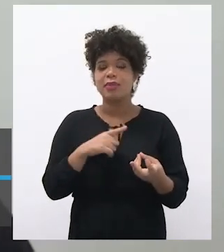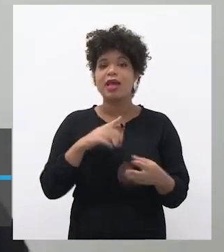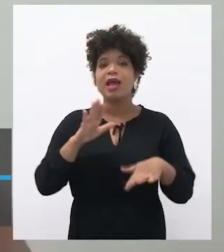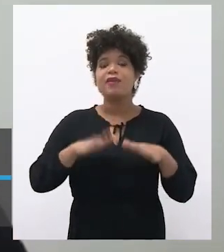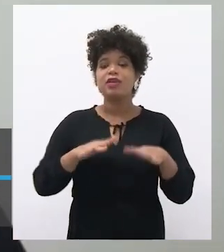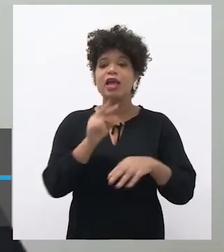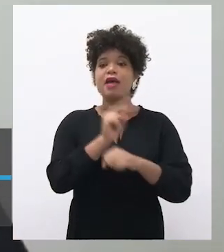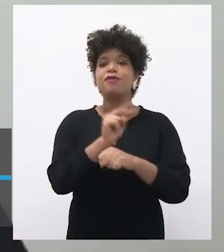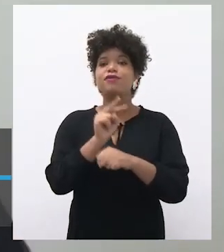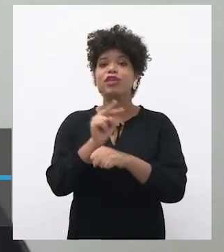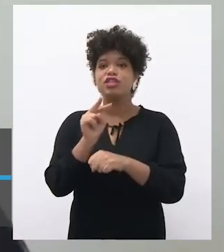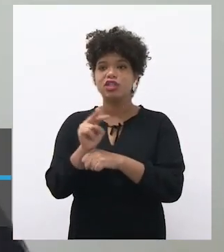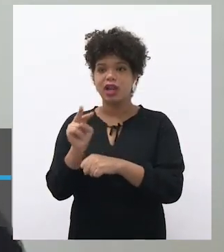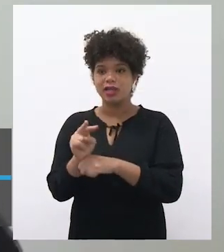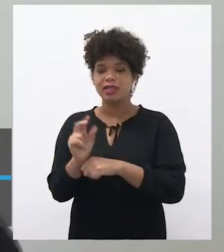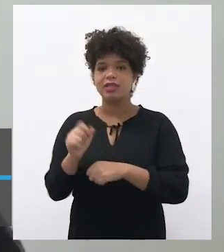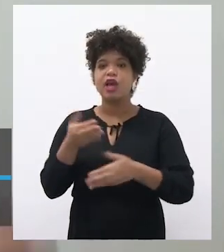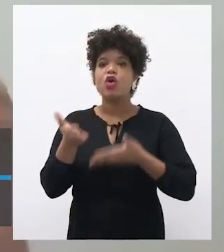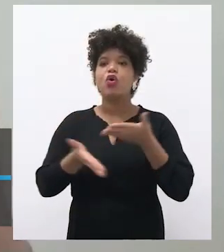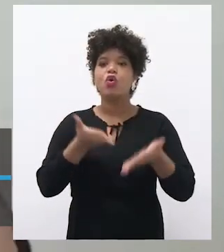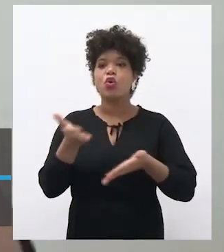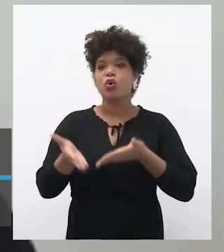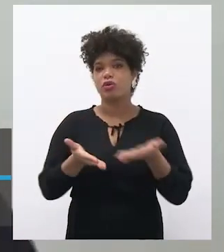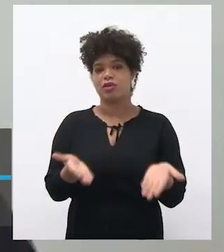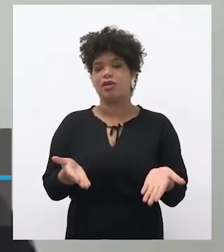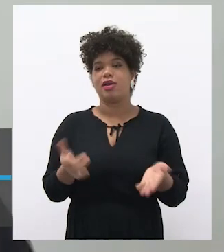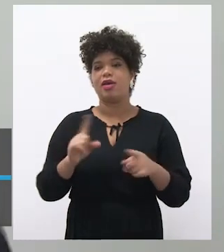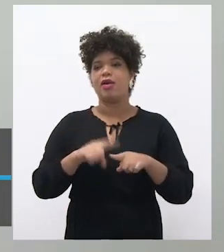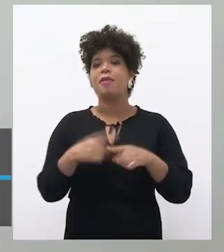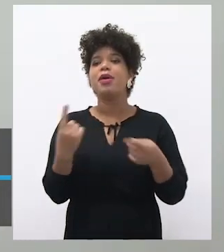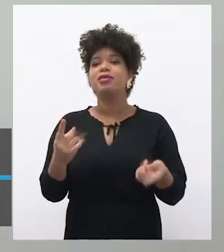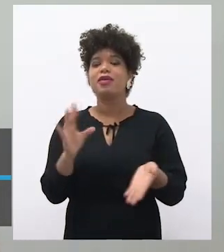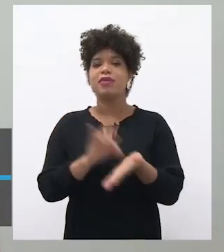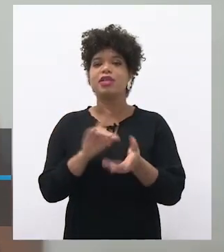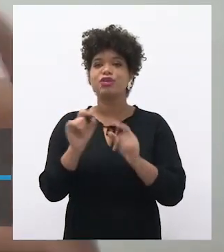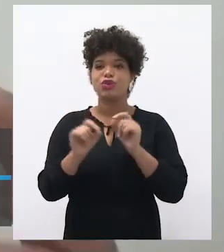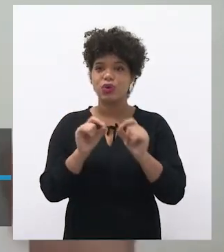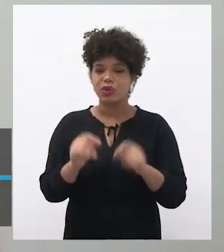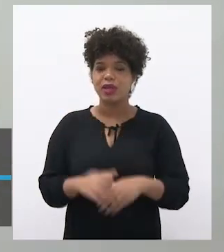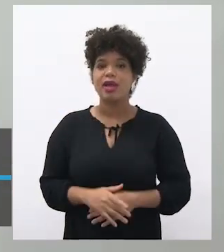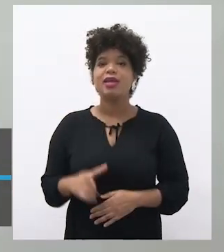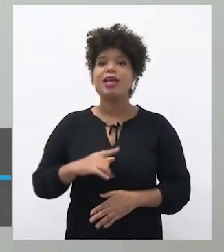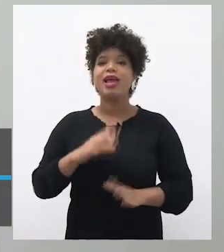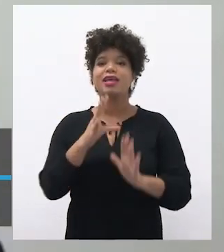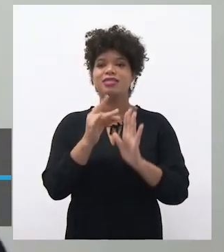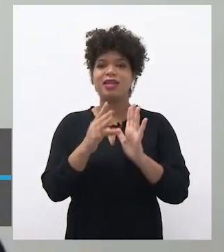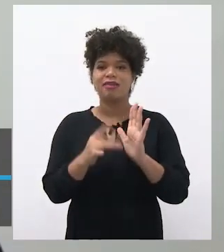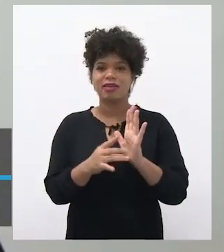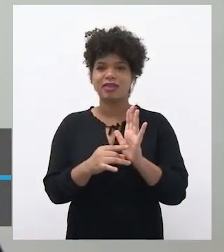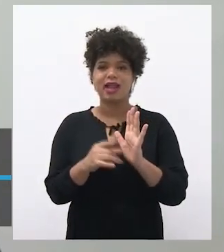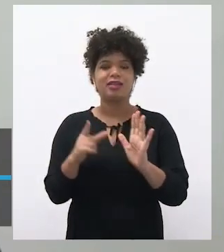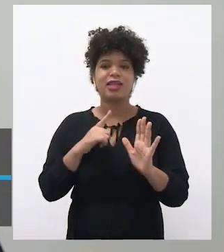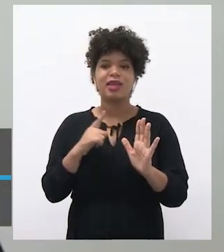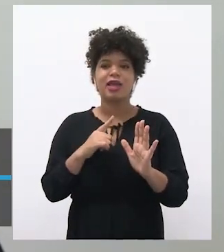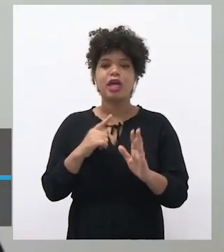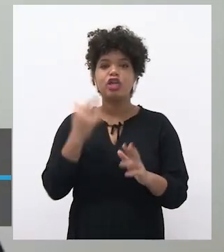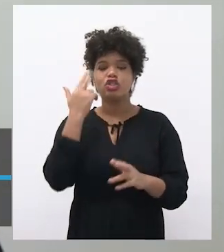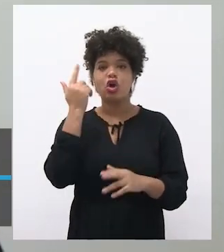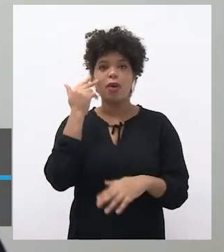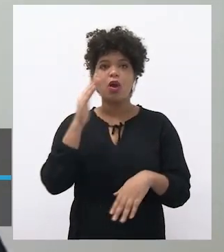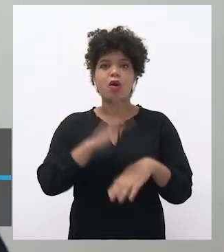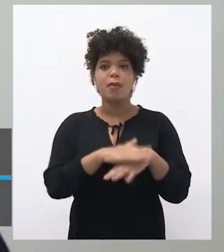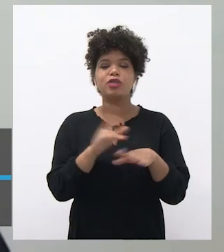alguns poucos crimes que são ali tipificados no seu corpo normativo, dentre os quais eu citaria o